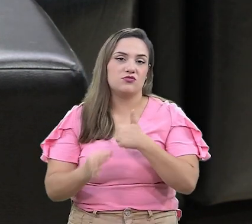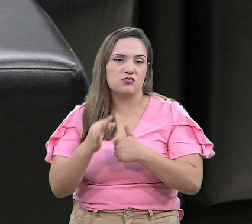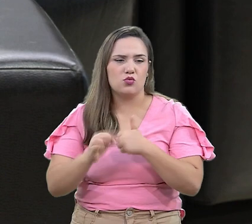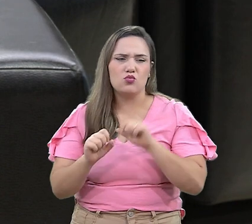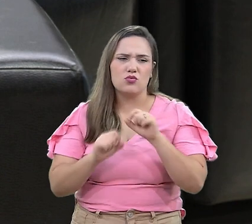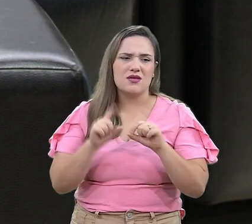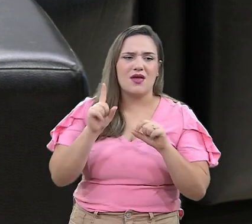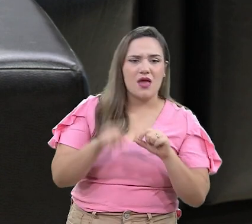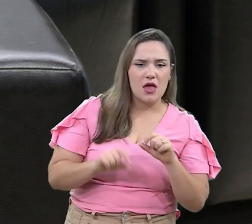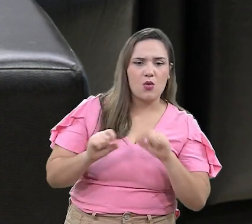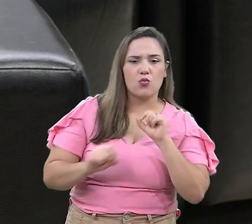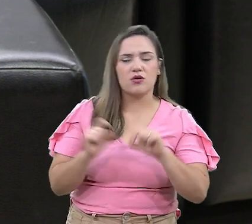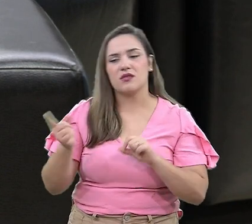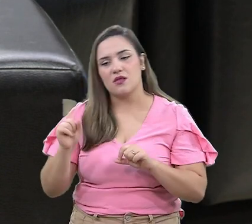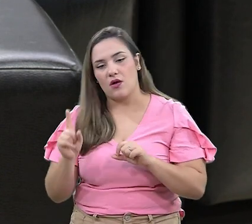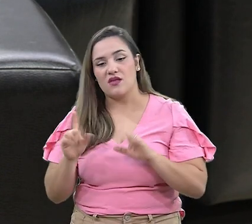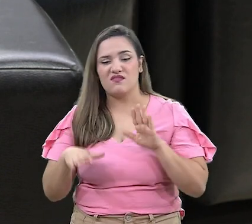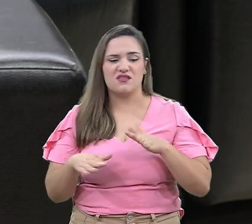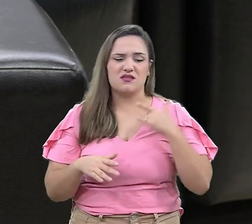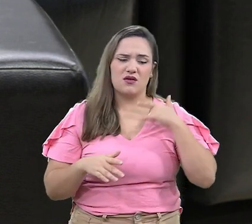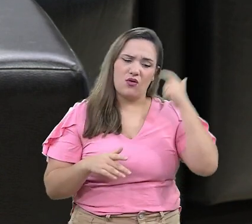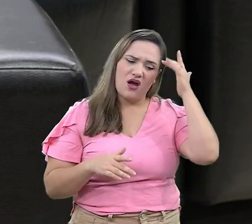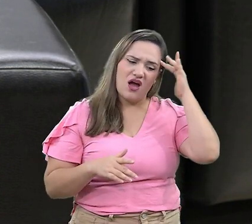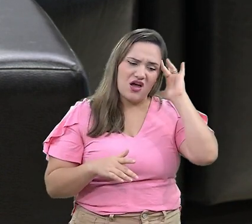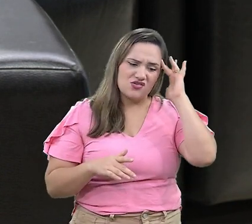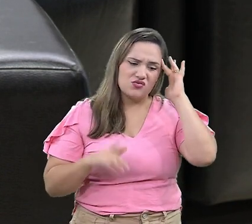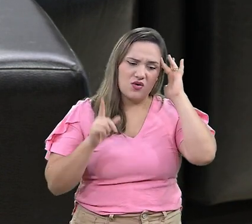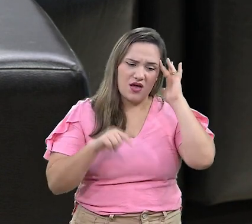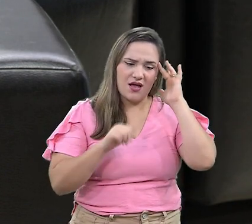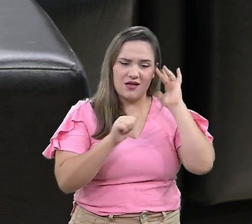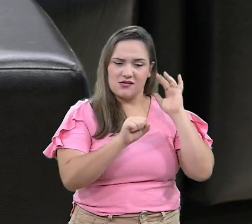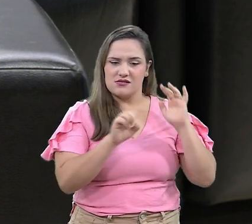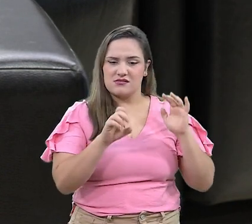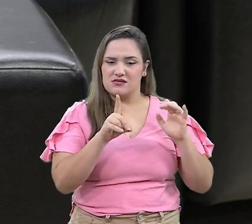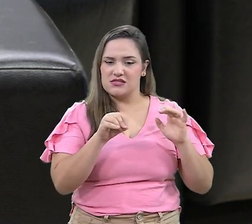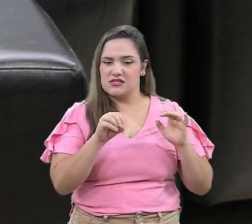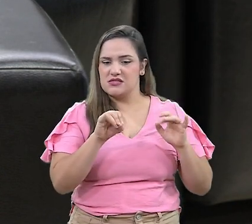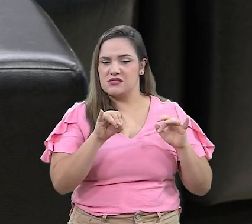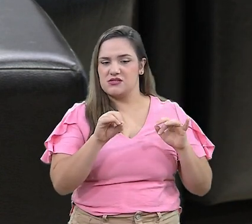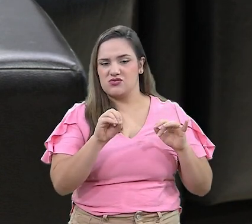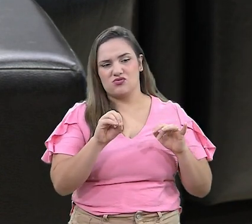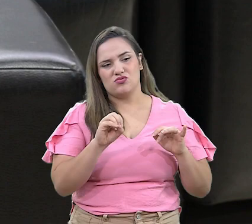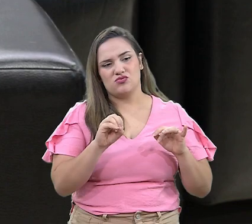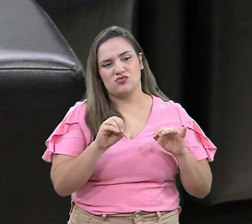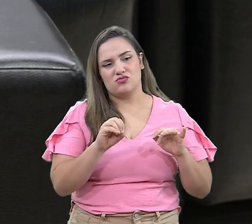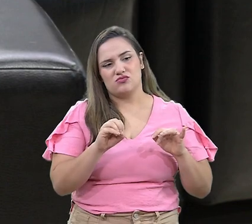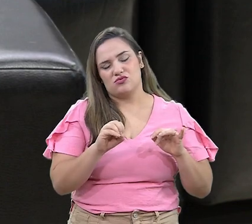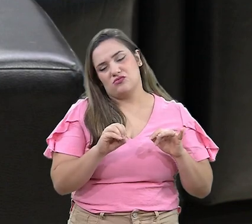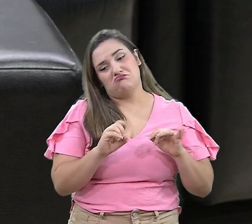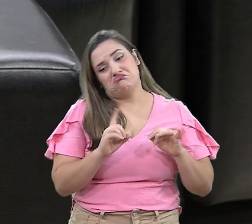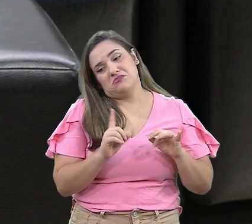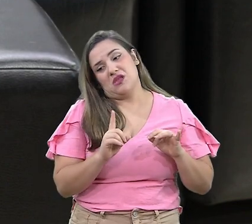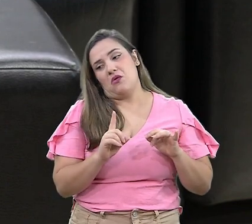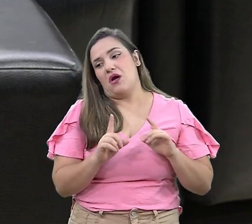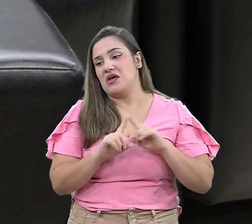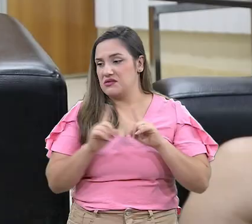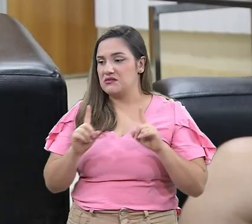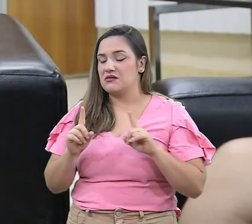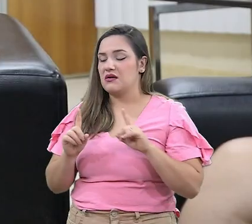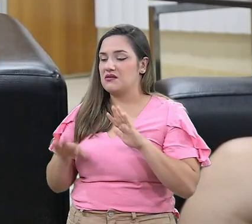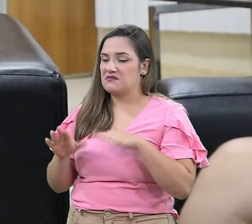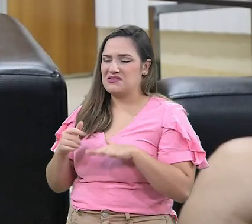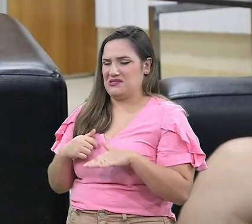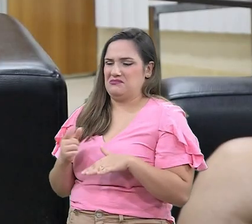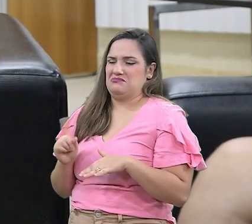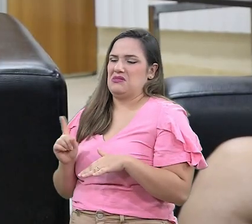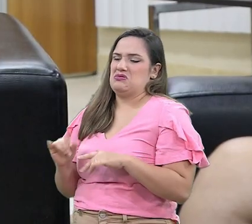que não é. Às vezes a pessoa acha que está sofrendo um assédio e não é. Às vezes ela acha que não está e está, né? Então,